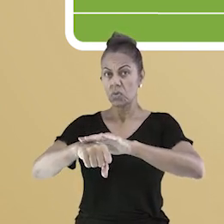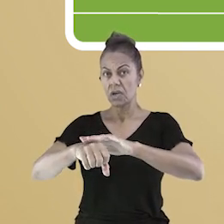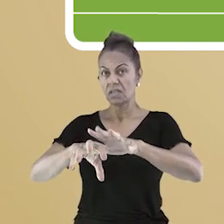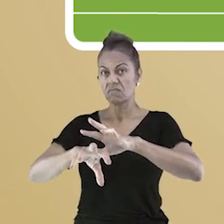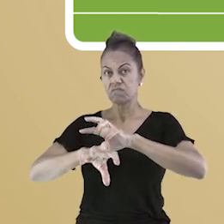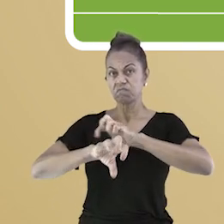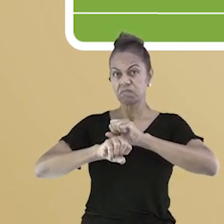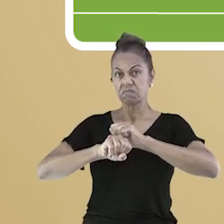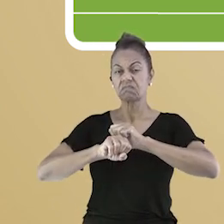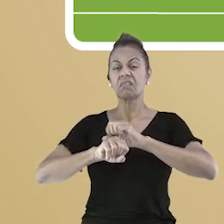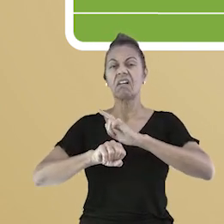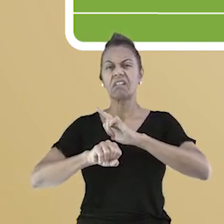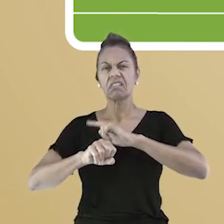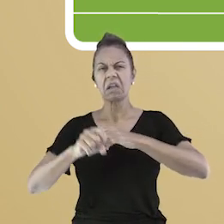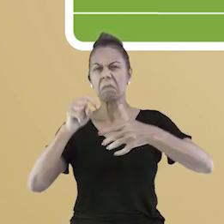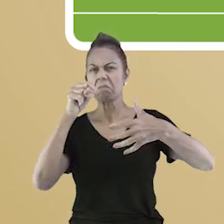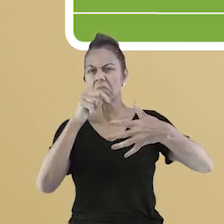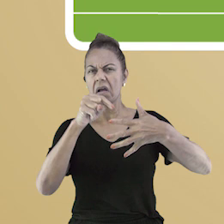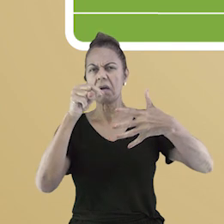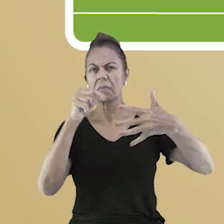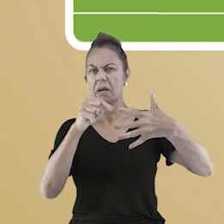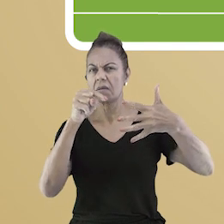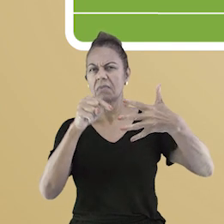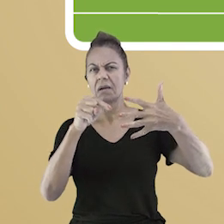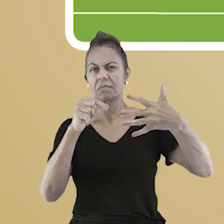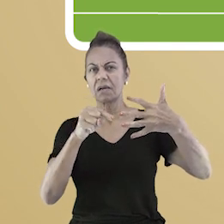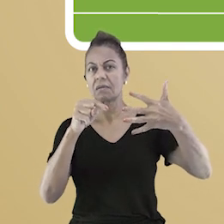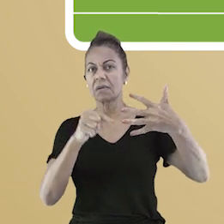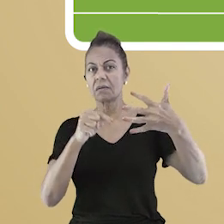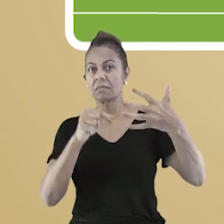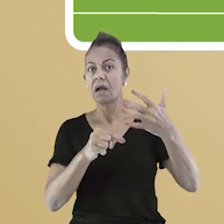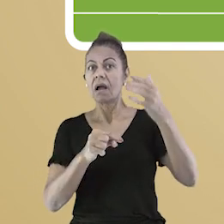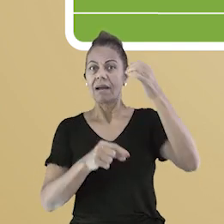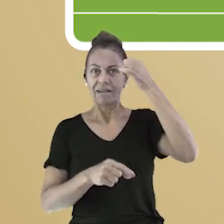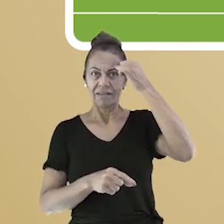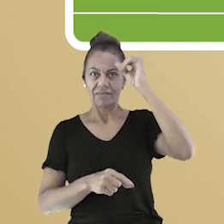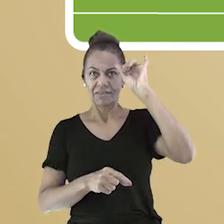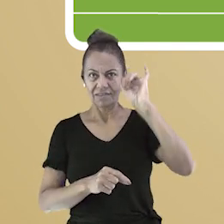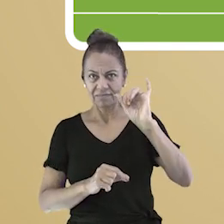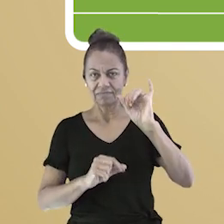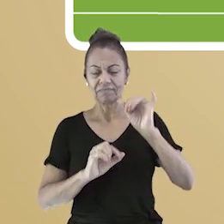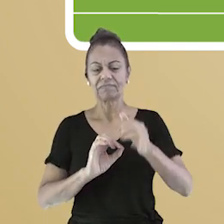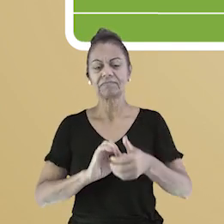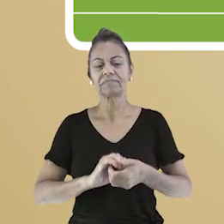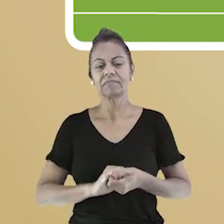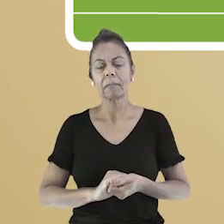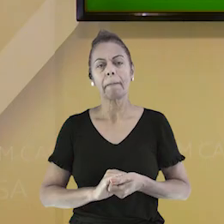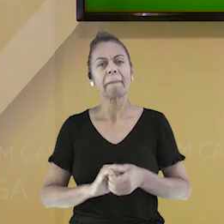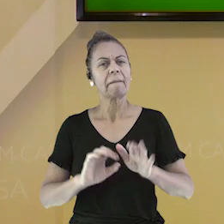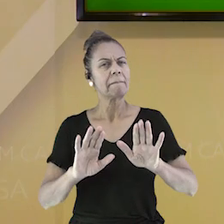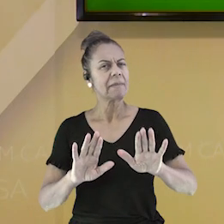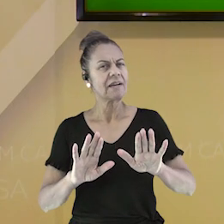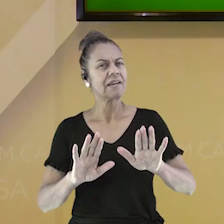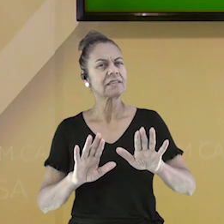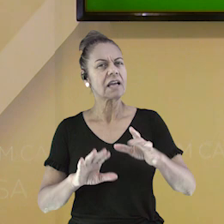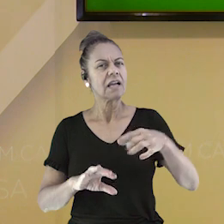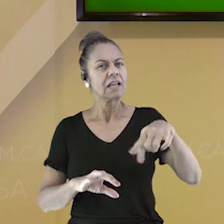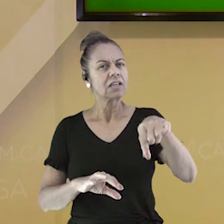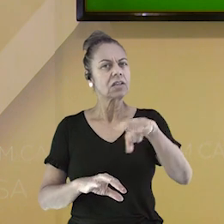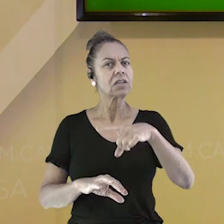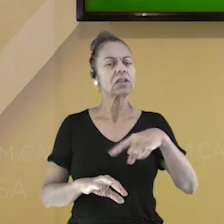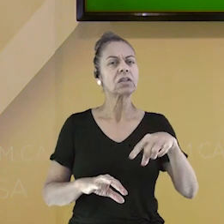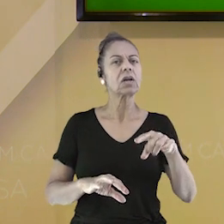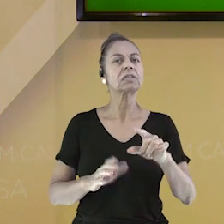sexualmente transmissíveis, como hepatite, AIDS, sífilis, gonorreia, clamídia, dentre outros. Mas antes que a gente